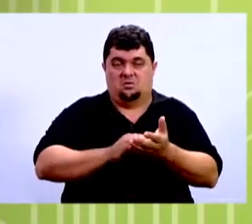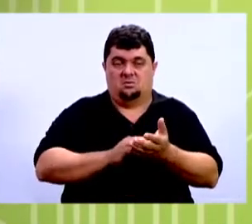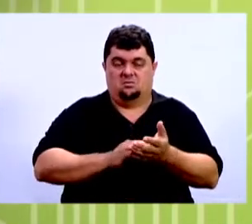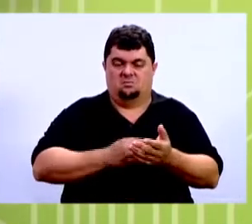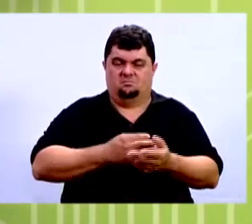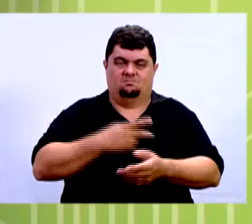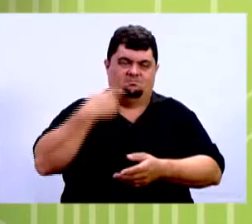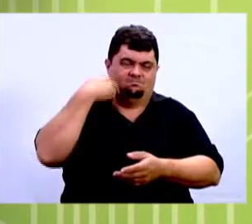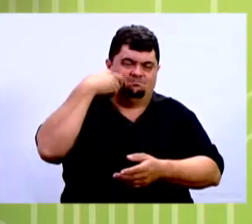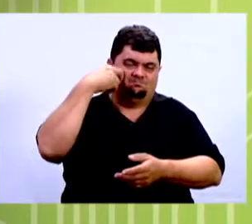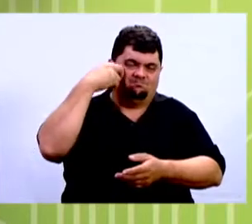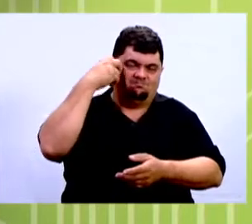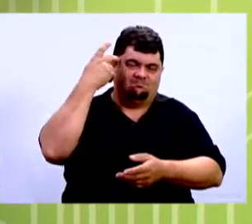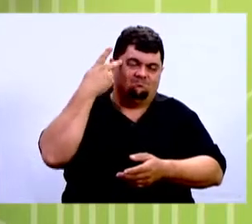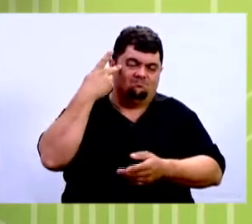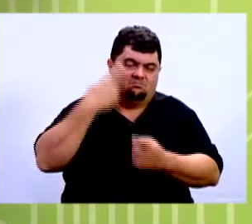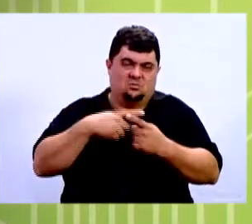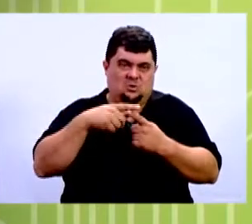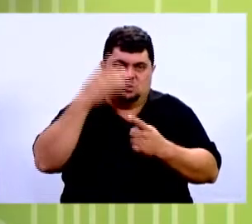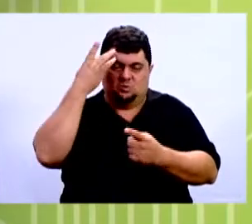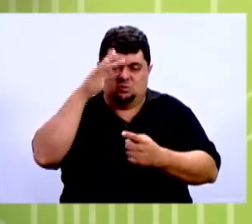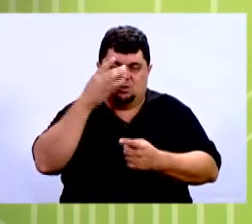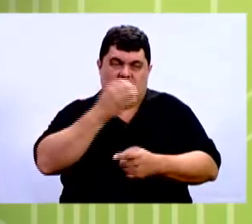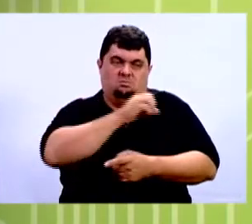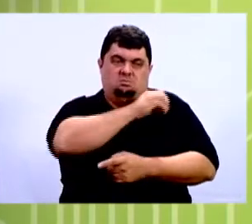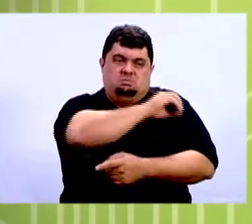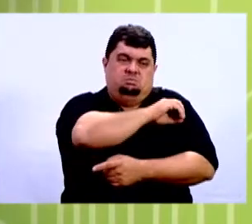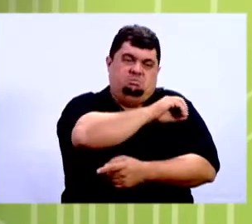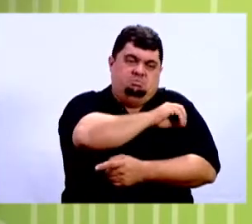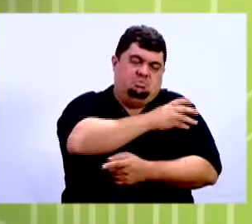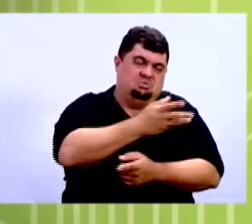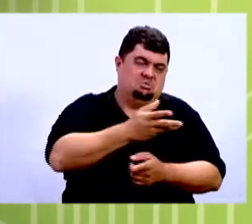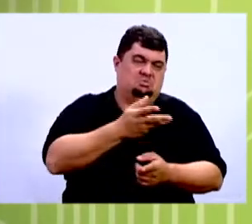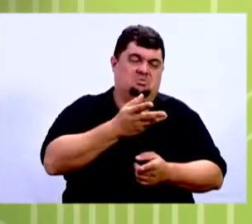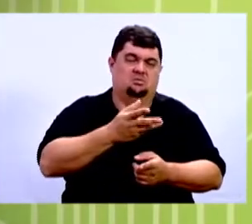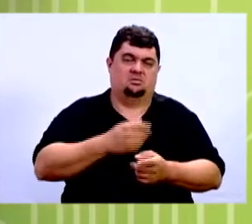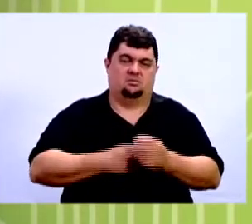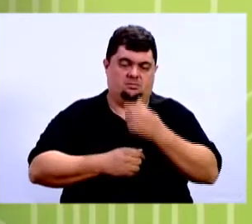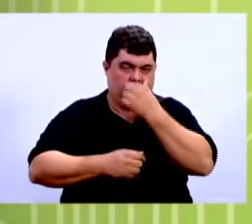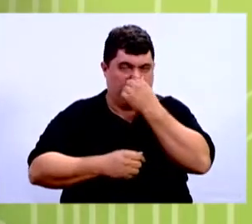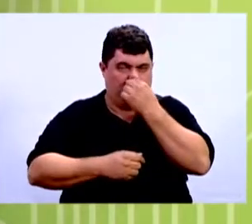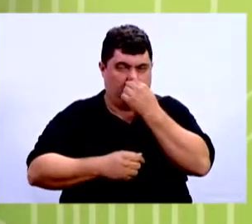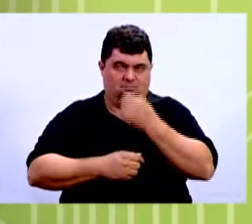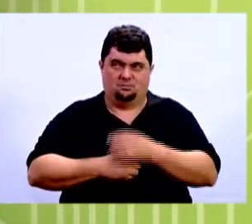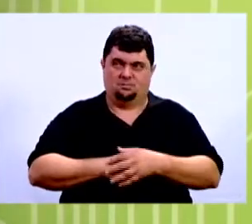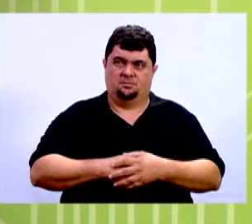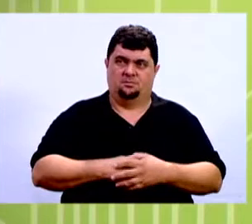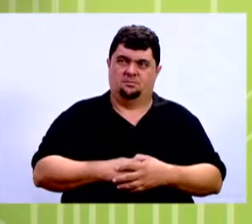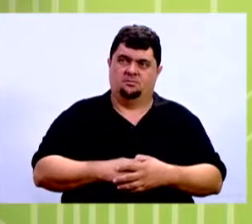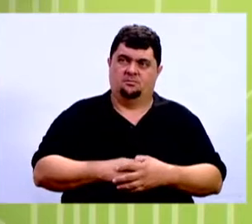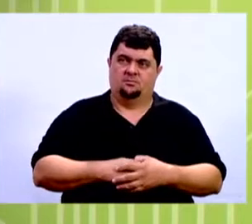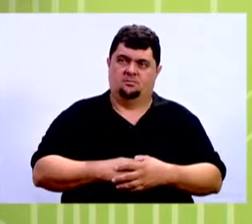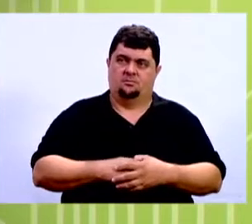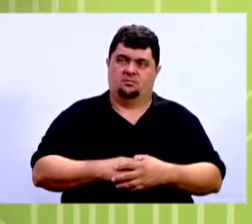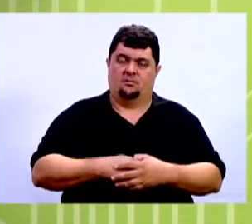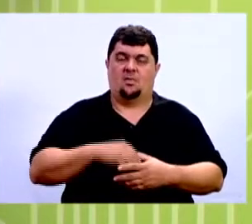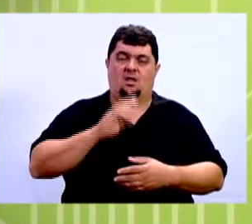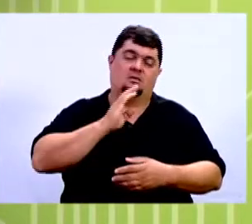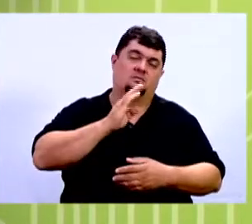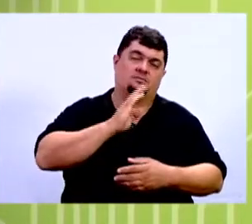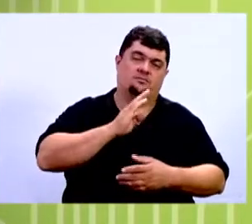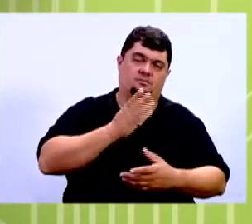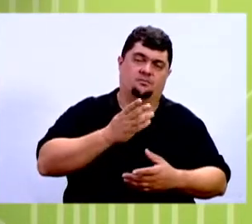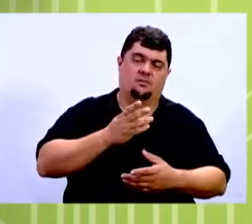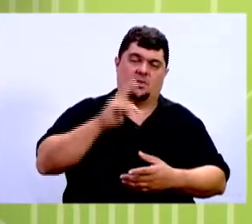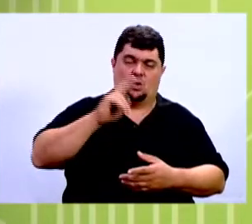ficaria, sei lá, desconfortável em responder, sabendo que ela não está conseguindo entender ali. Bom, então é interessante